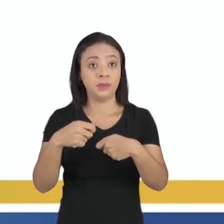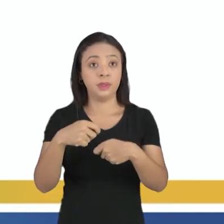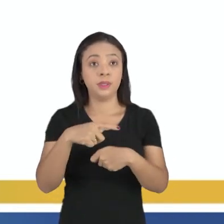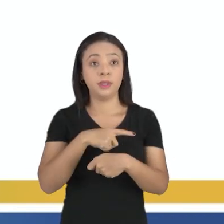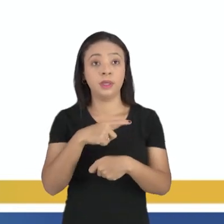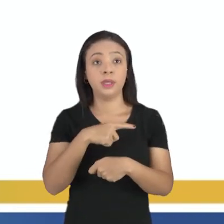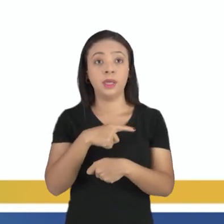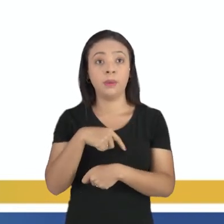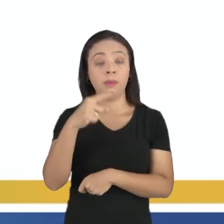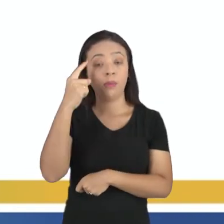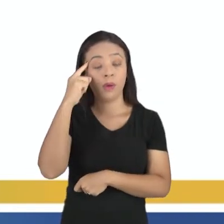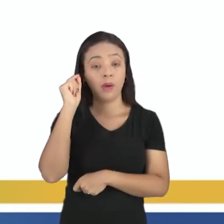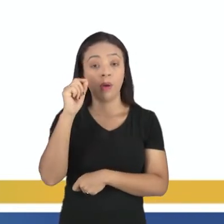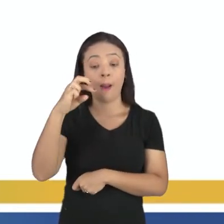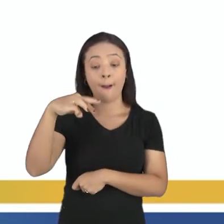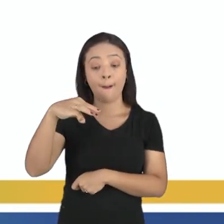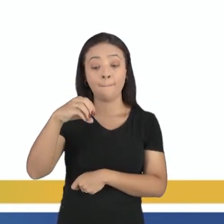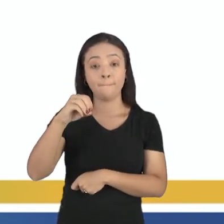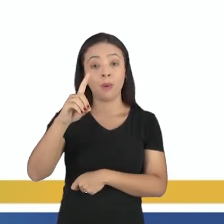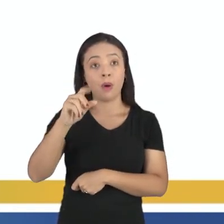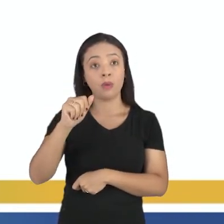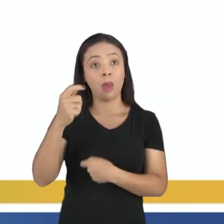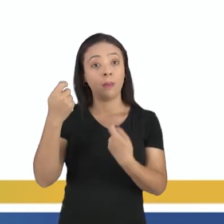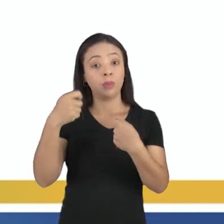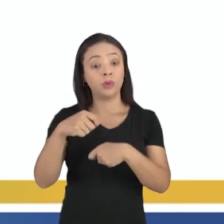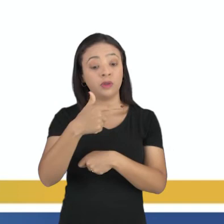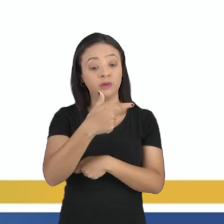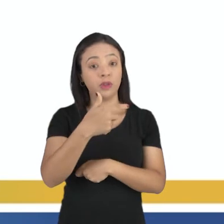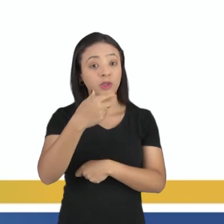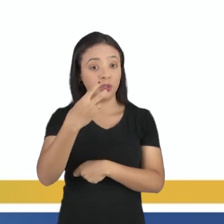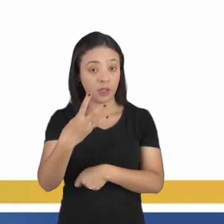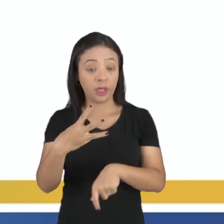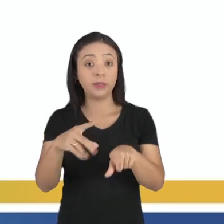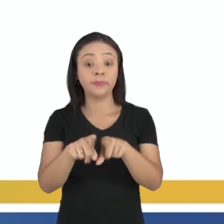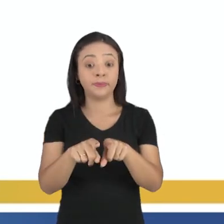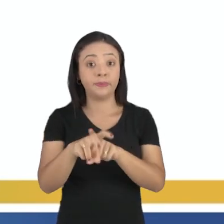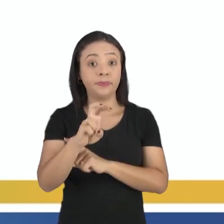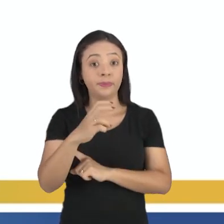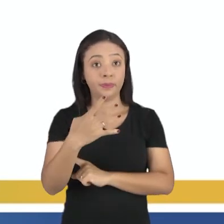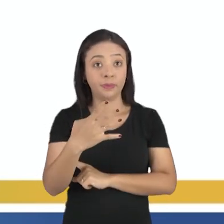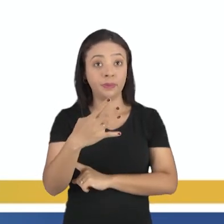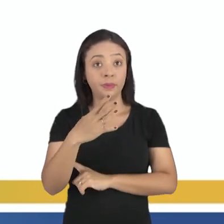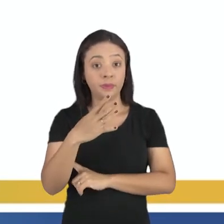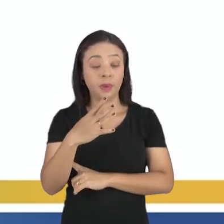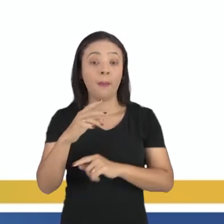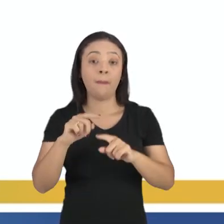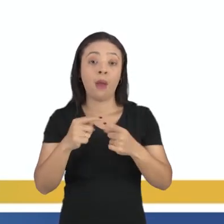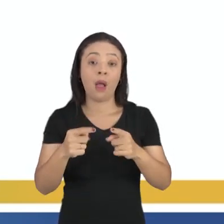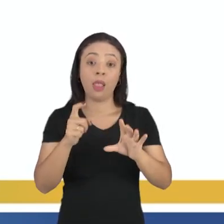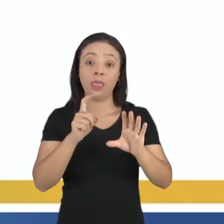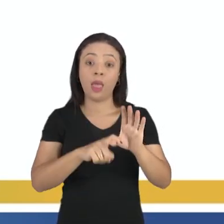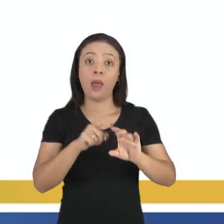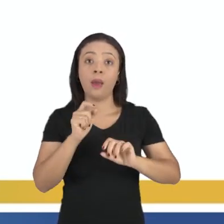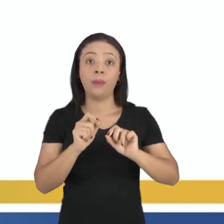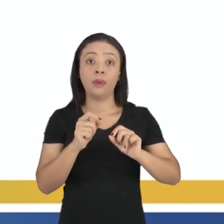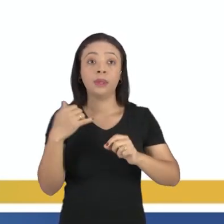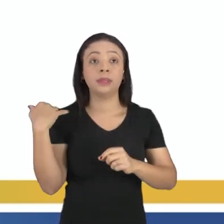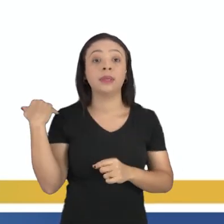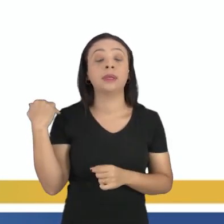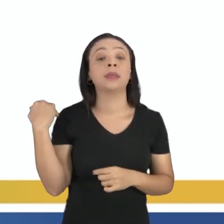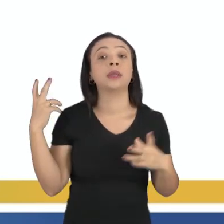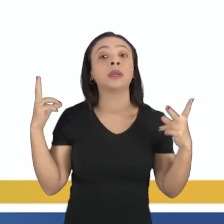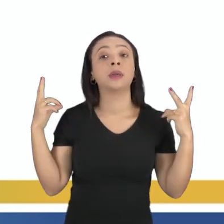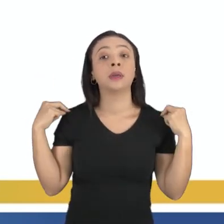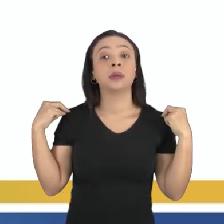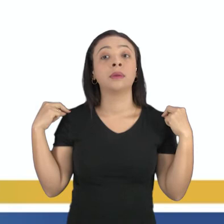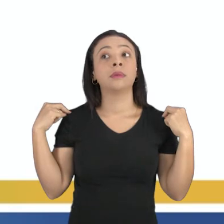temos aí a ideia de que a moda pode ser 23 e 54, dependendo da idade do motorista. Perceba que